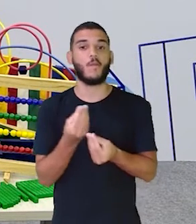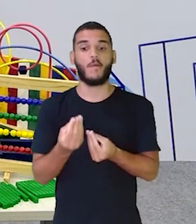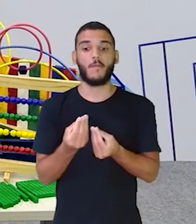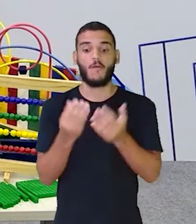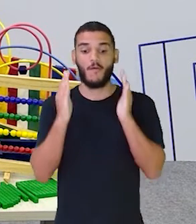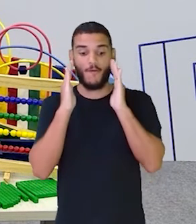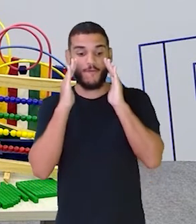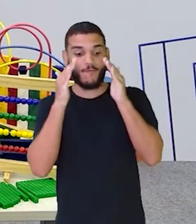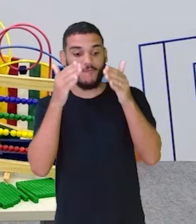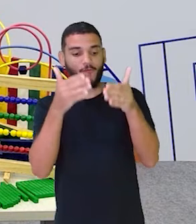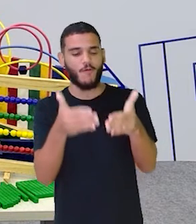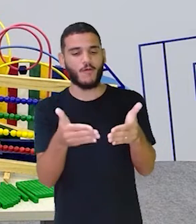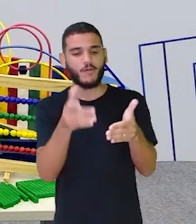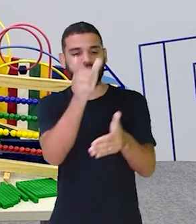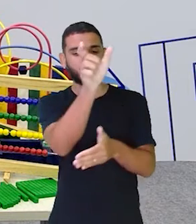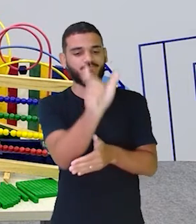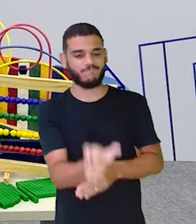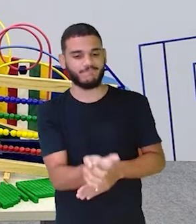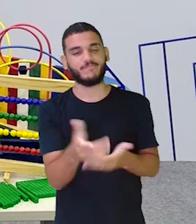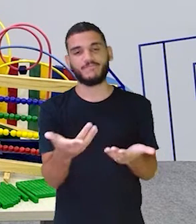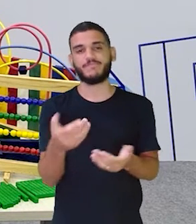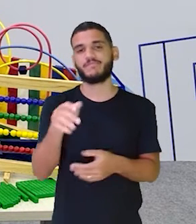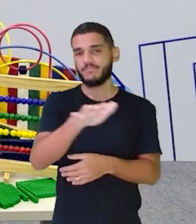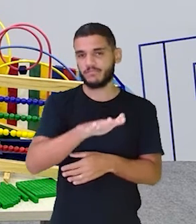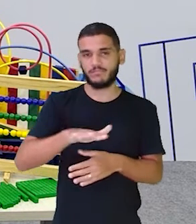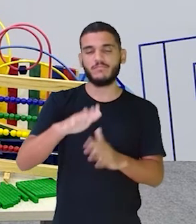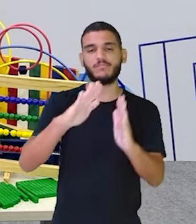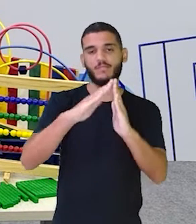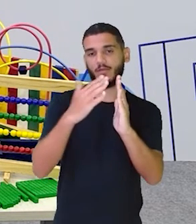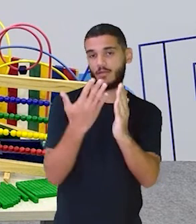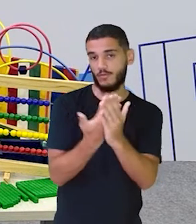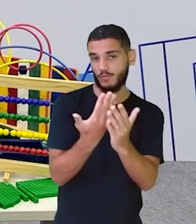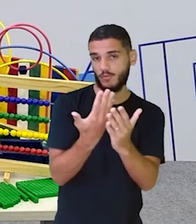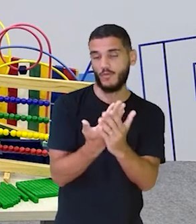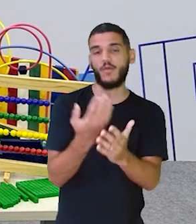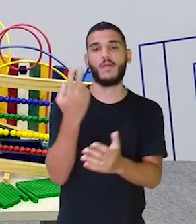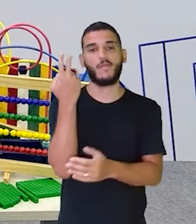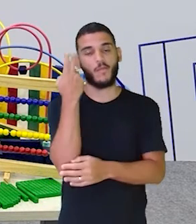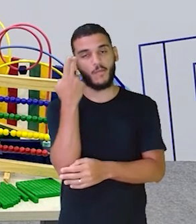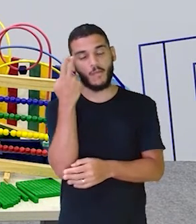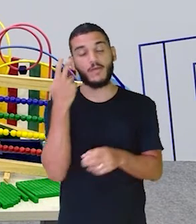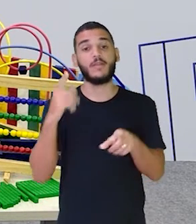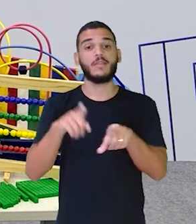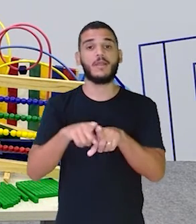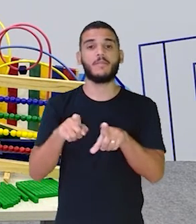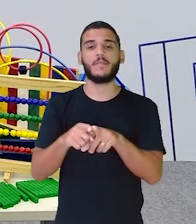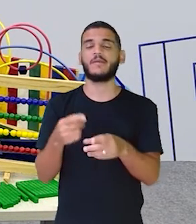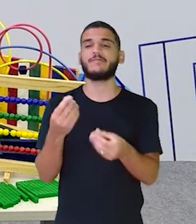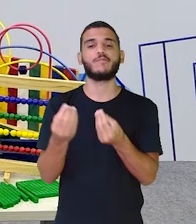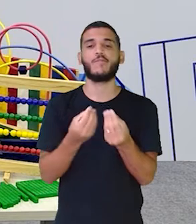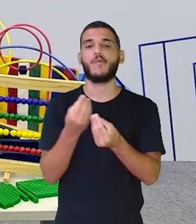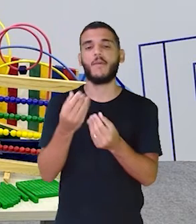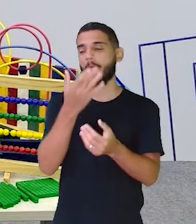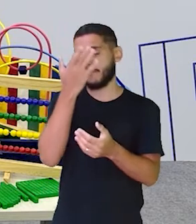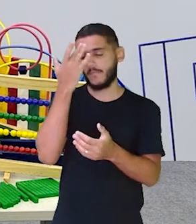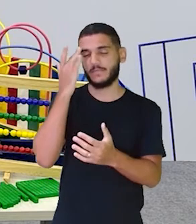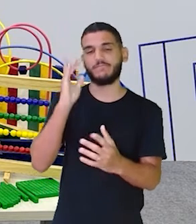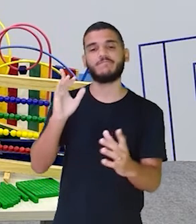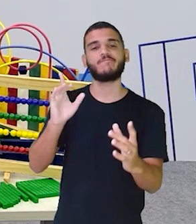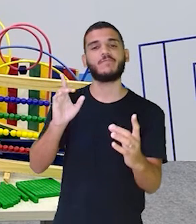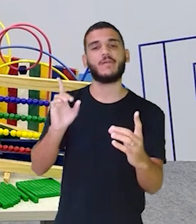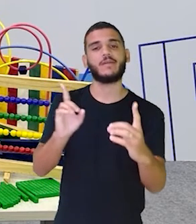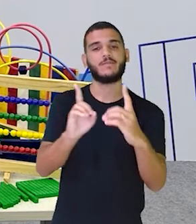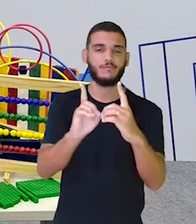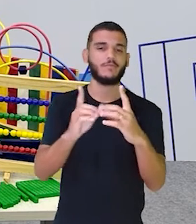esse estudante, tanto na sala regular, como no nosso atendimento. Vamos conversar um pouquinho sobre isso